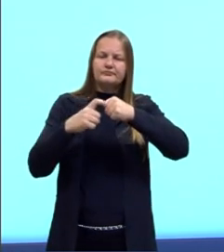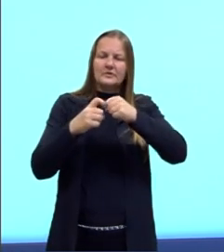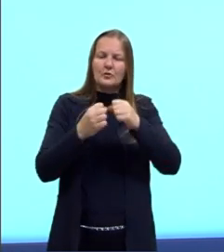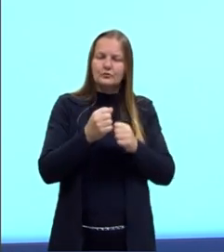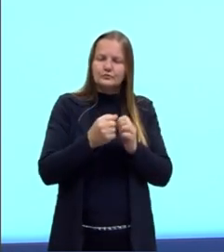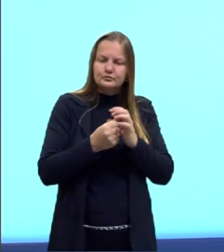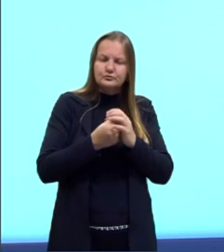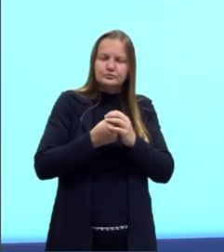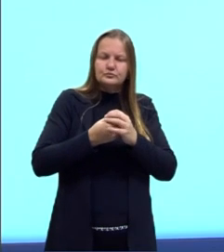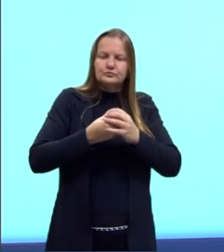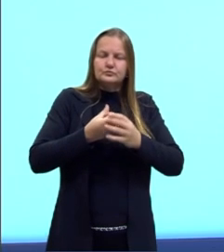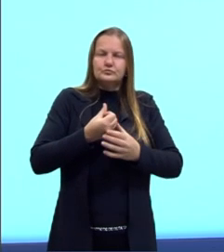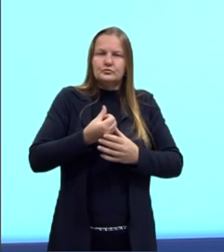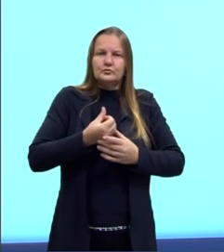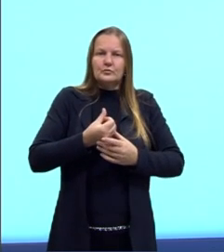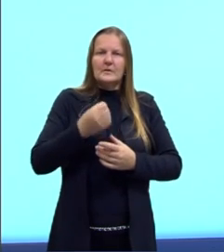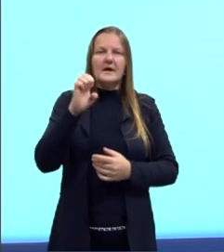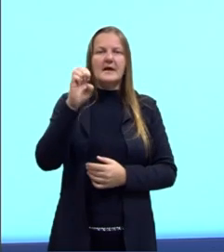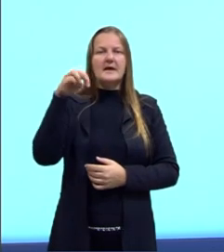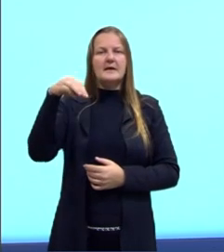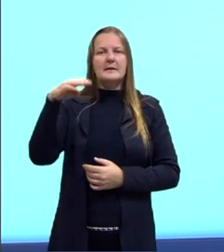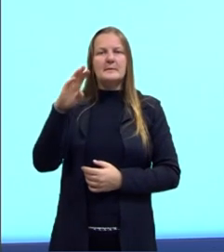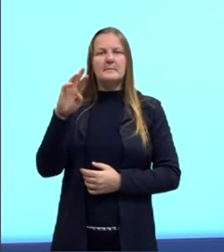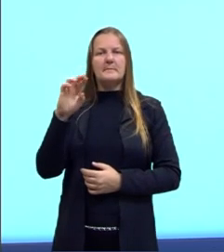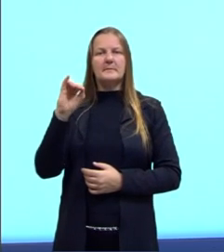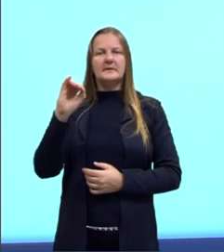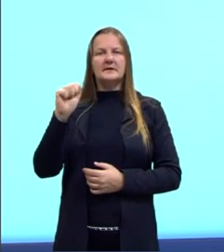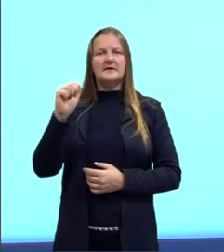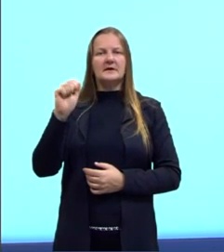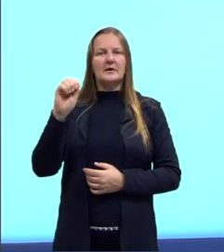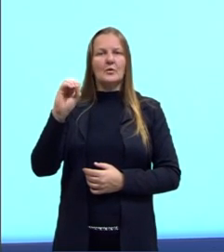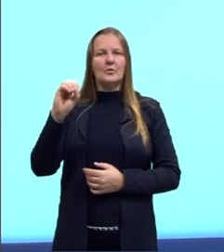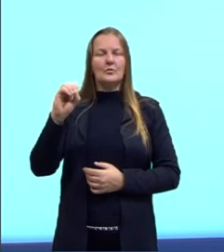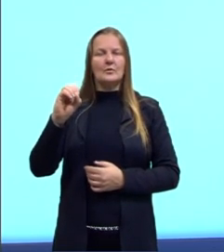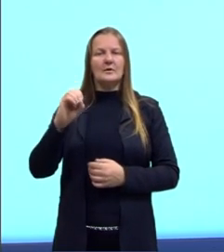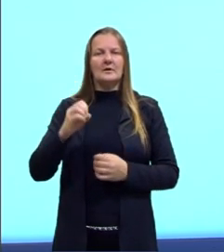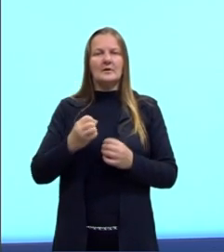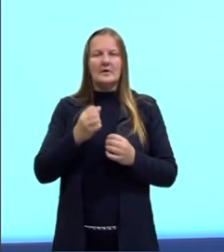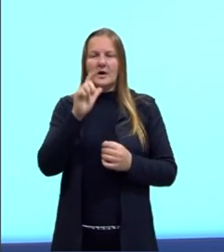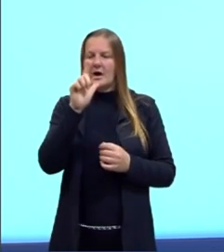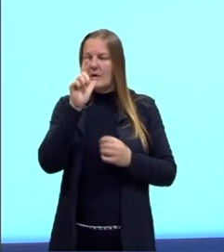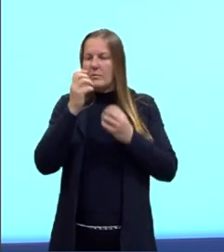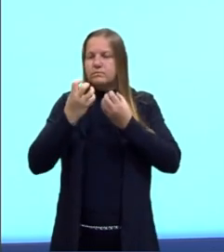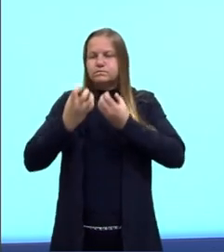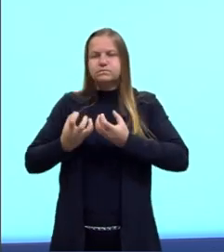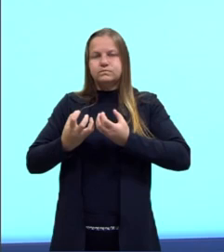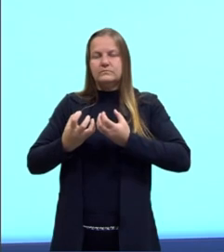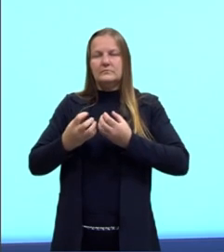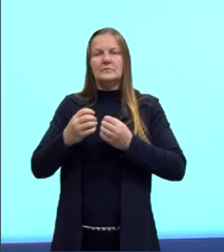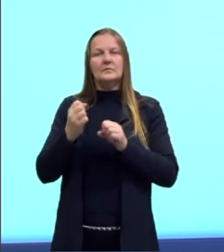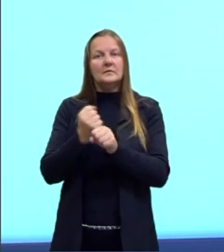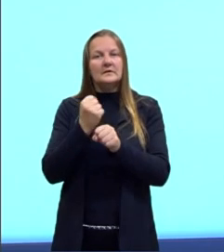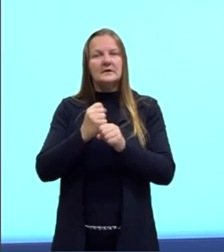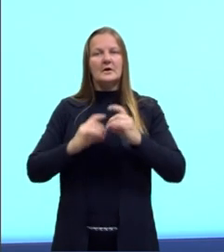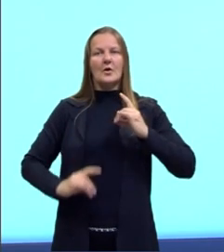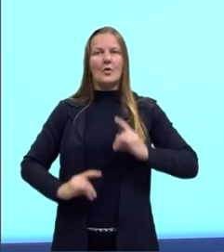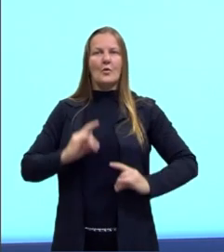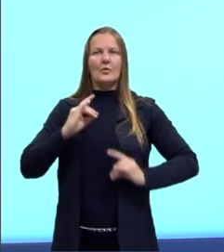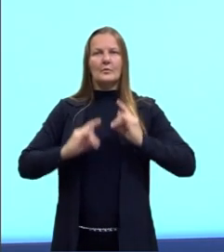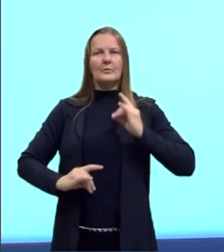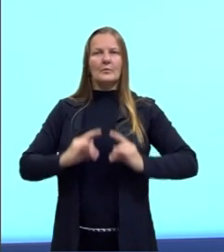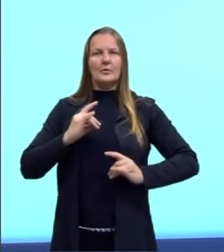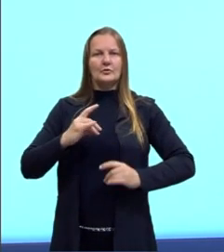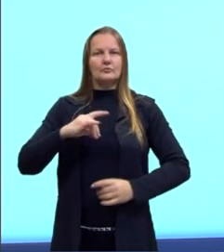na áreas a se desenvolverem testículos e esse testículo vai produzir testosterona que é um hormônio